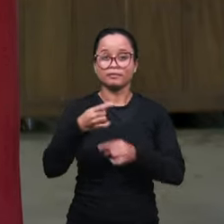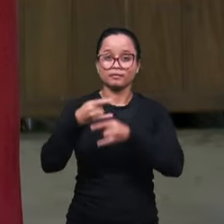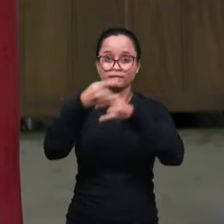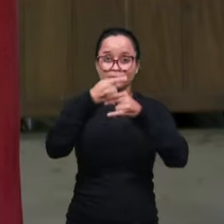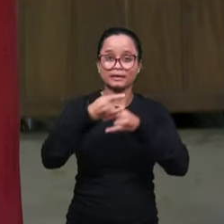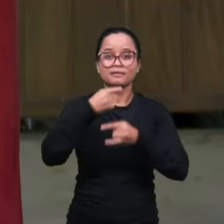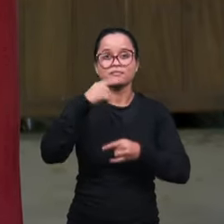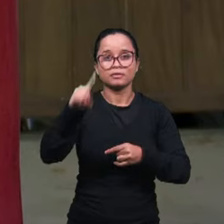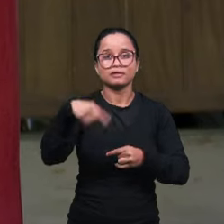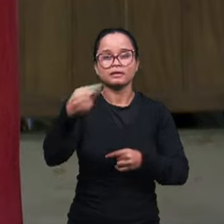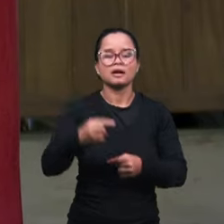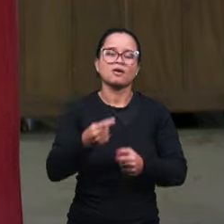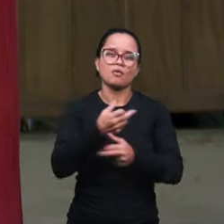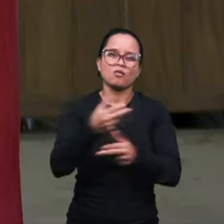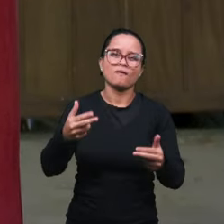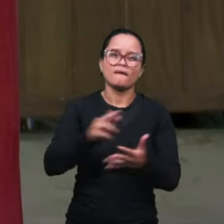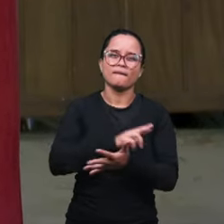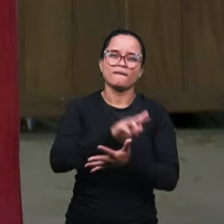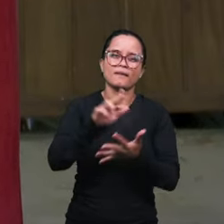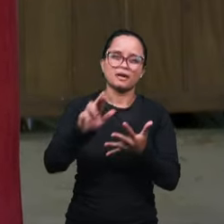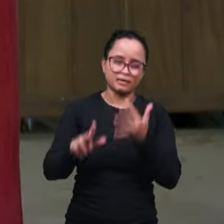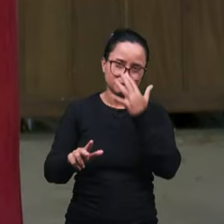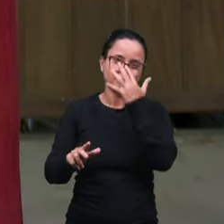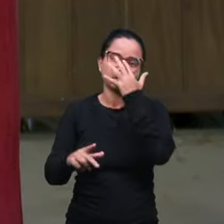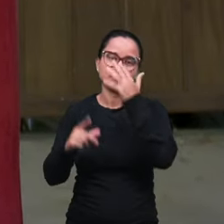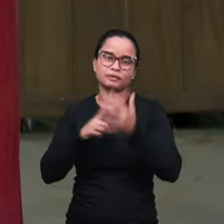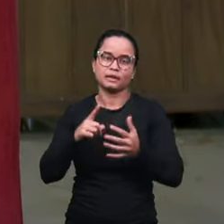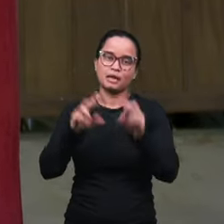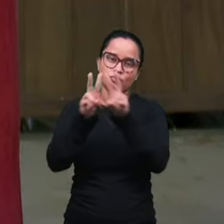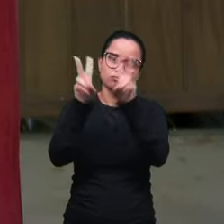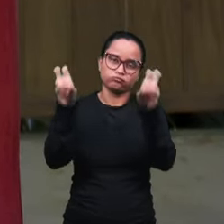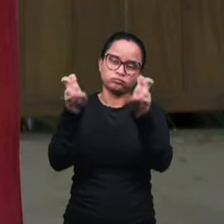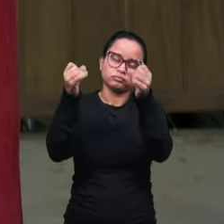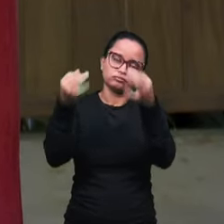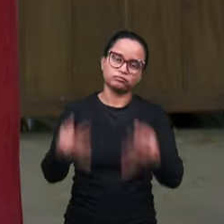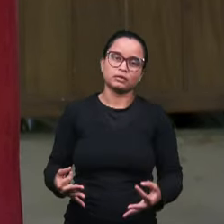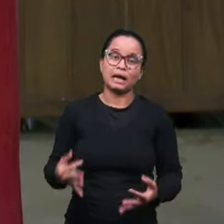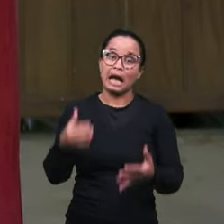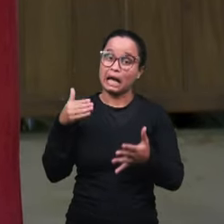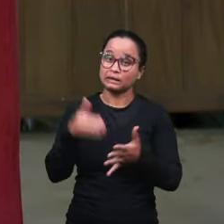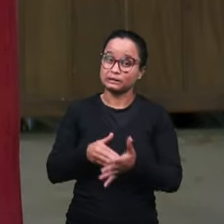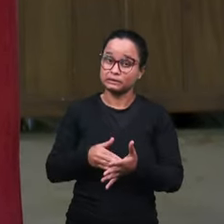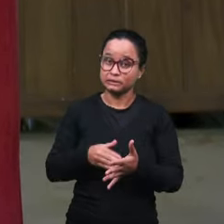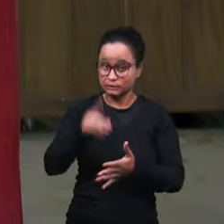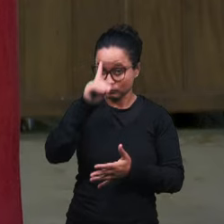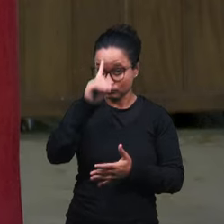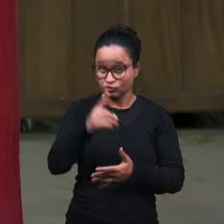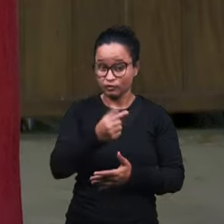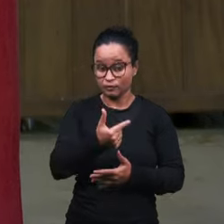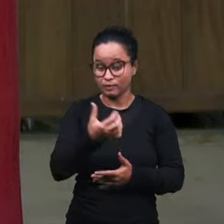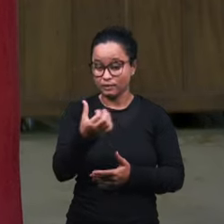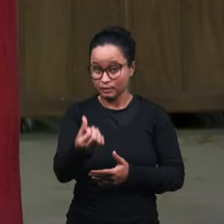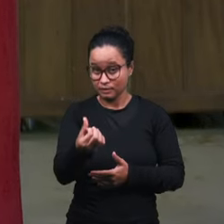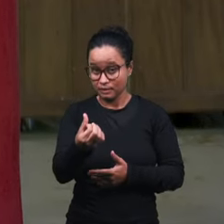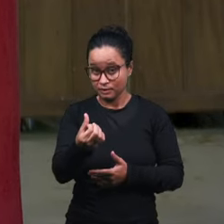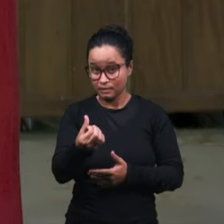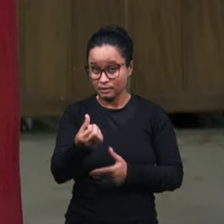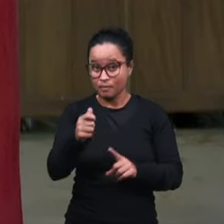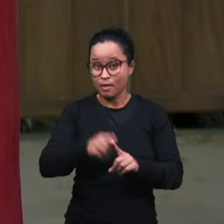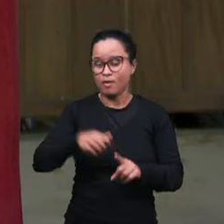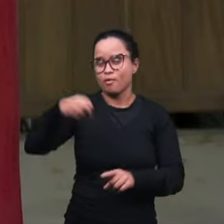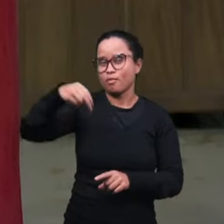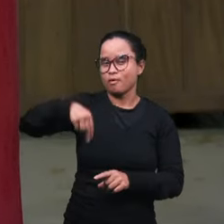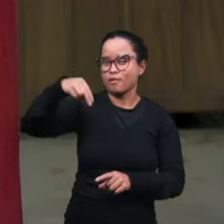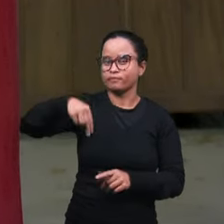semana, muita coisa ainda vai ser discorrida sobre este assunto, até chegarmos ao dia 26 de novembro, quando